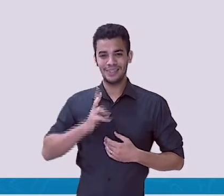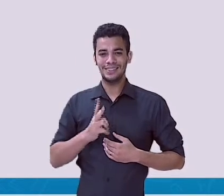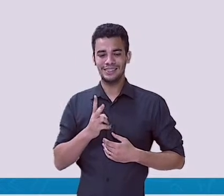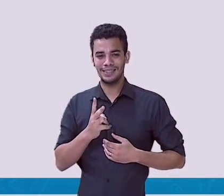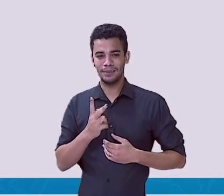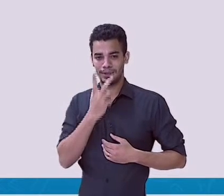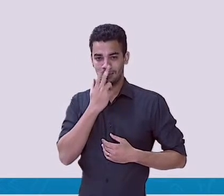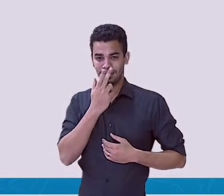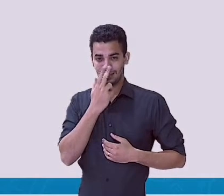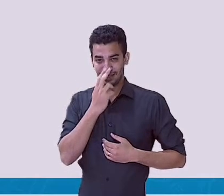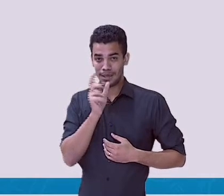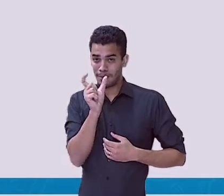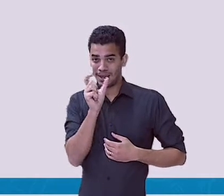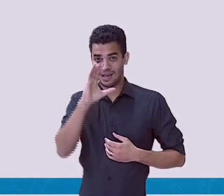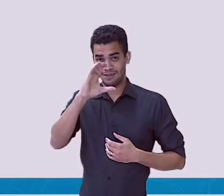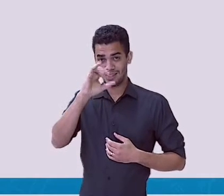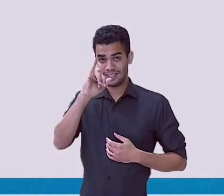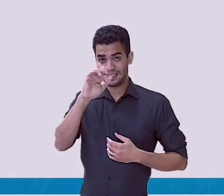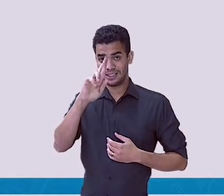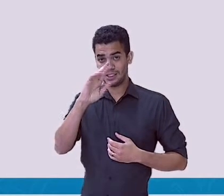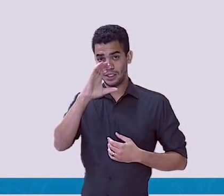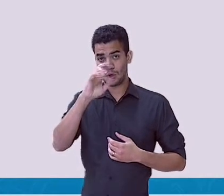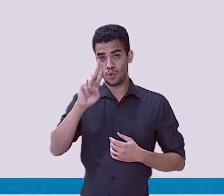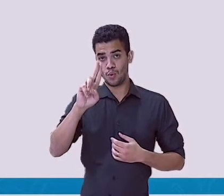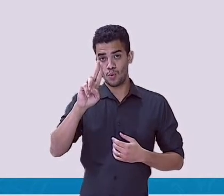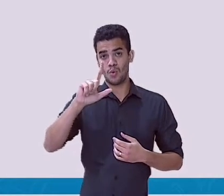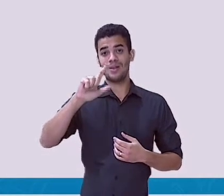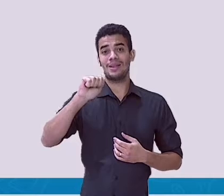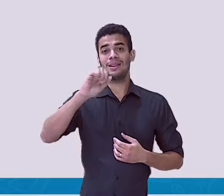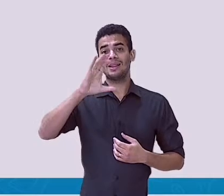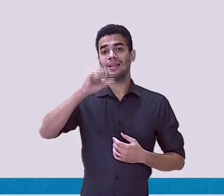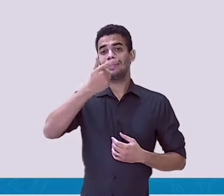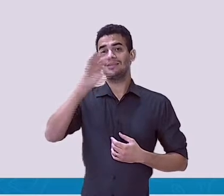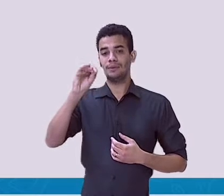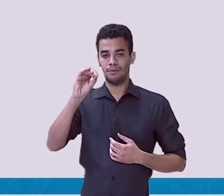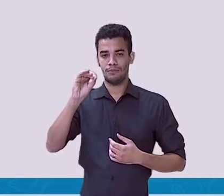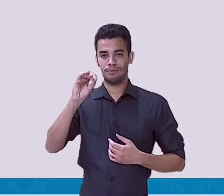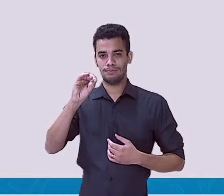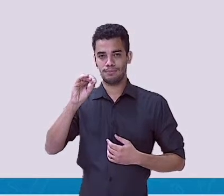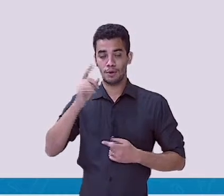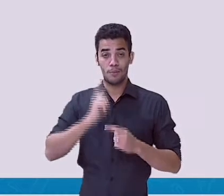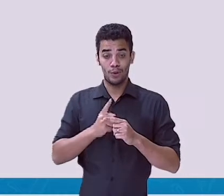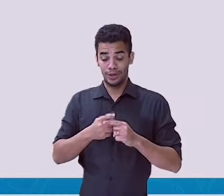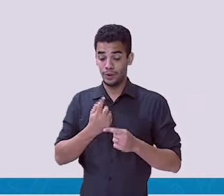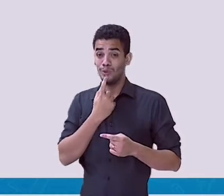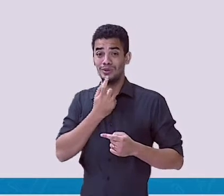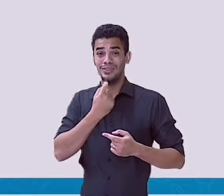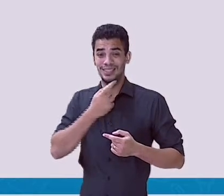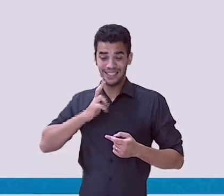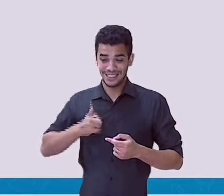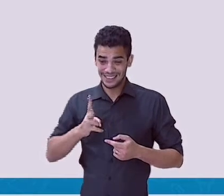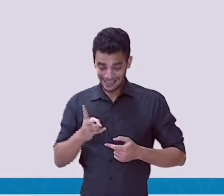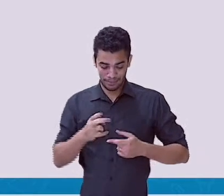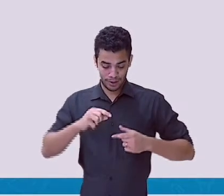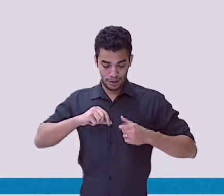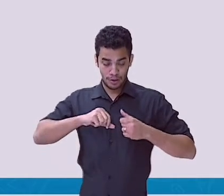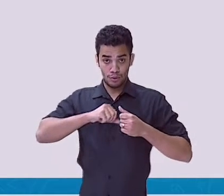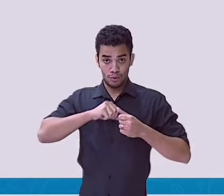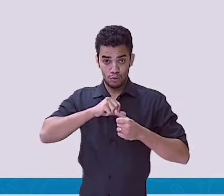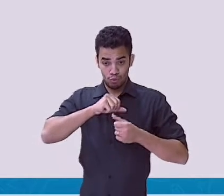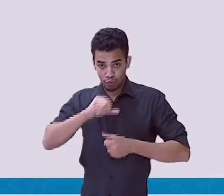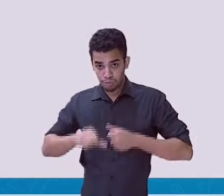chama de circulação. Então, a circulação, ela recebe dois nomes. Ela vai ser a pequena circulação e